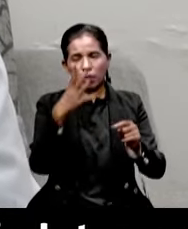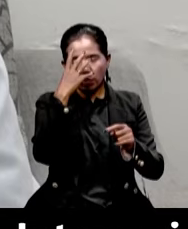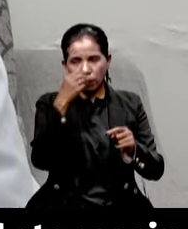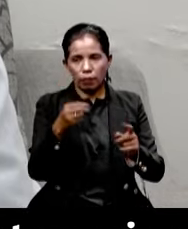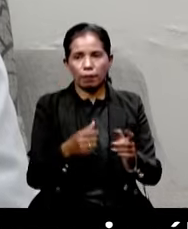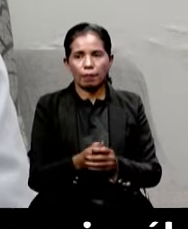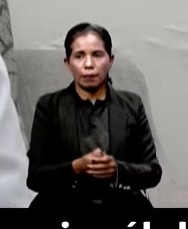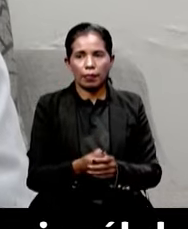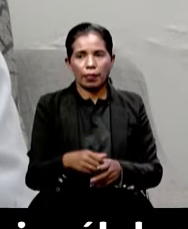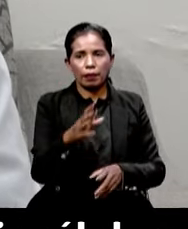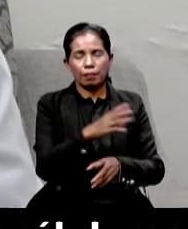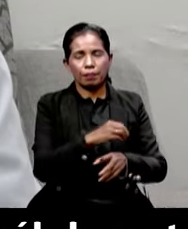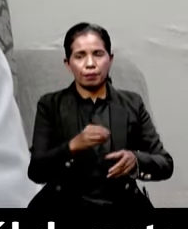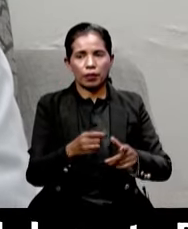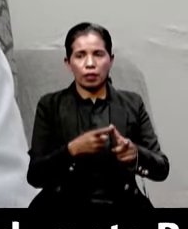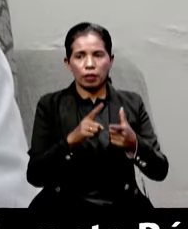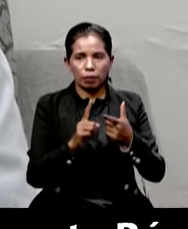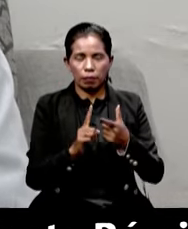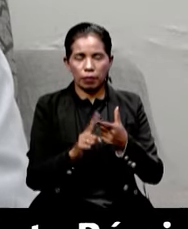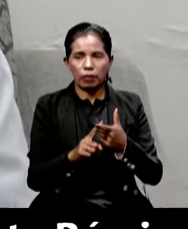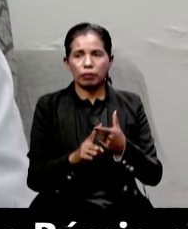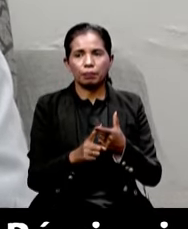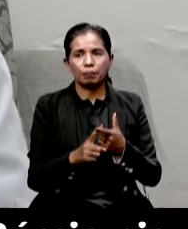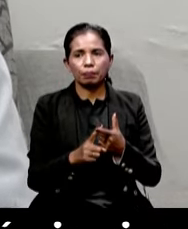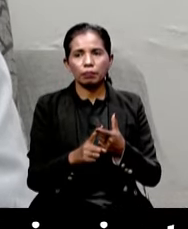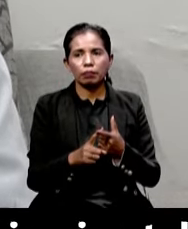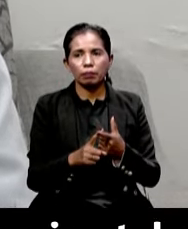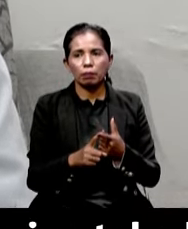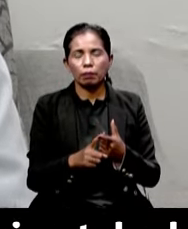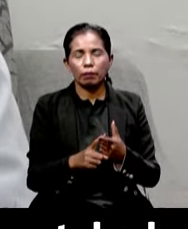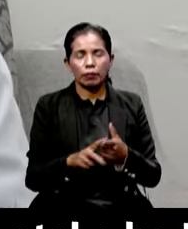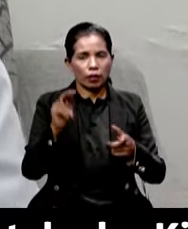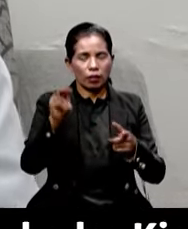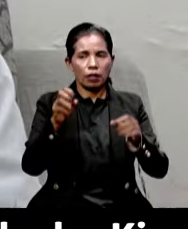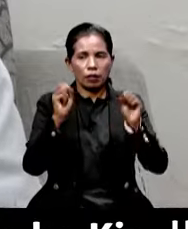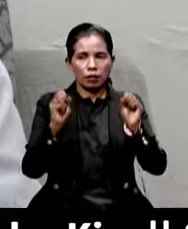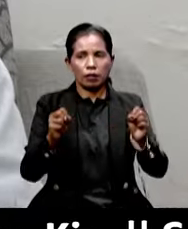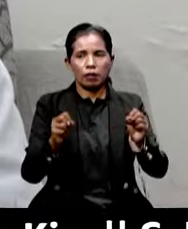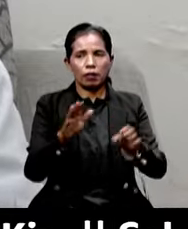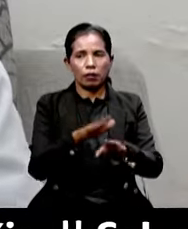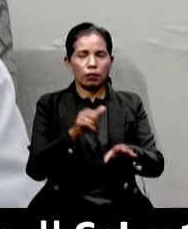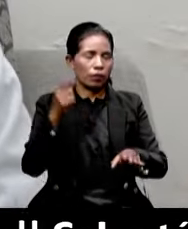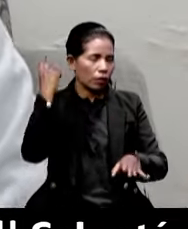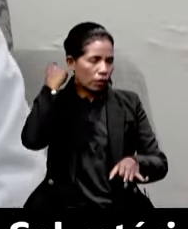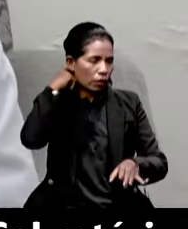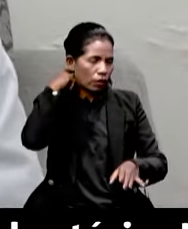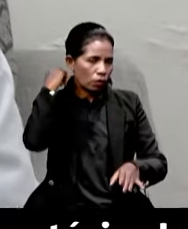o trastorno insomnio. Después, ni hemos vele mai afecta y tiene